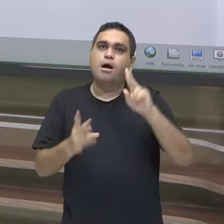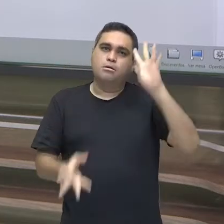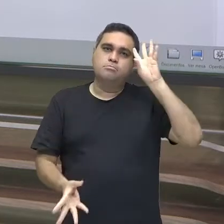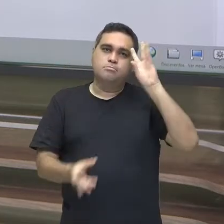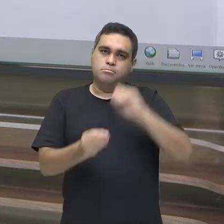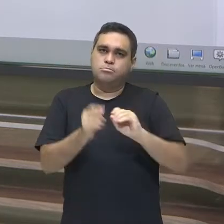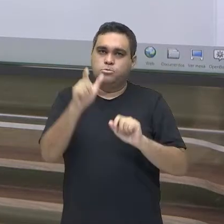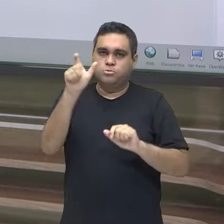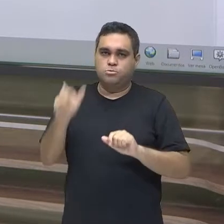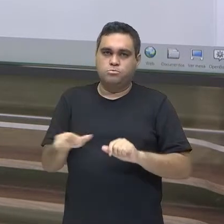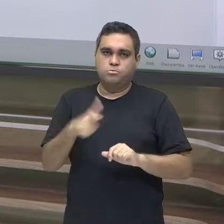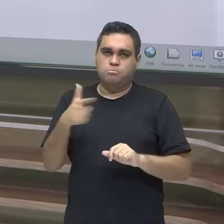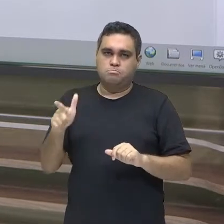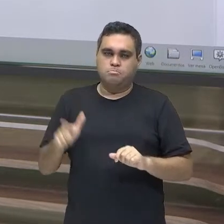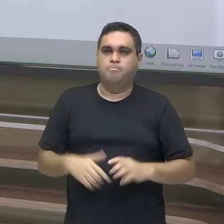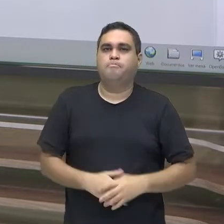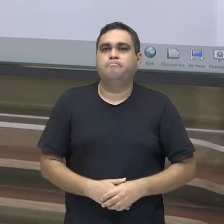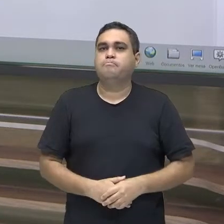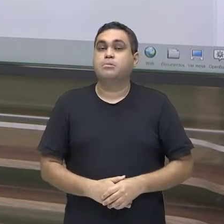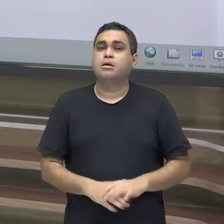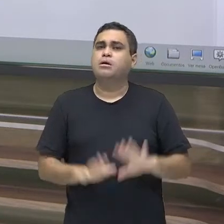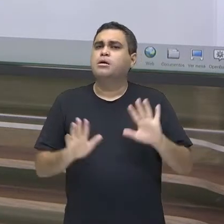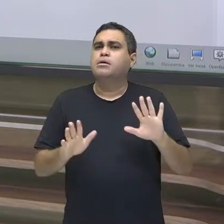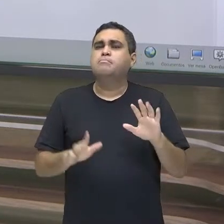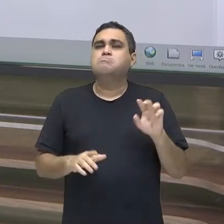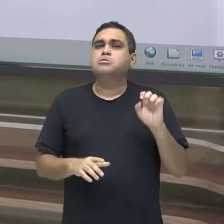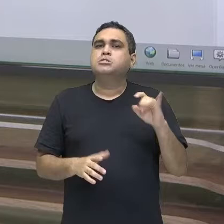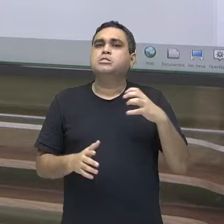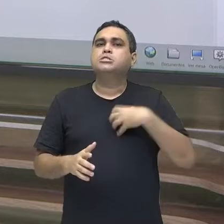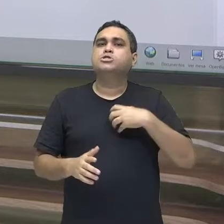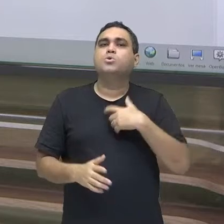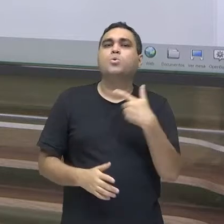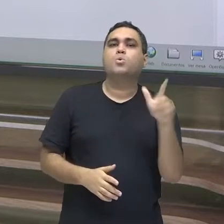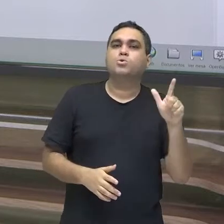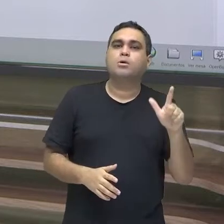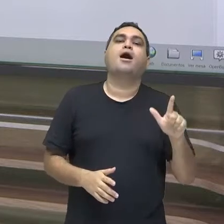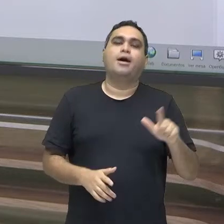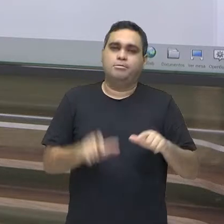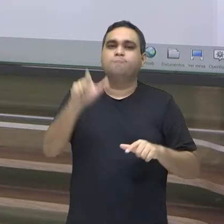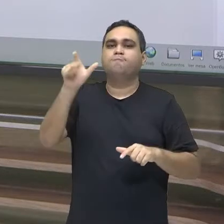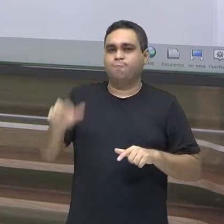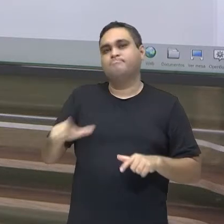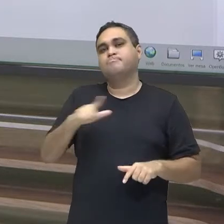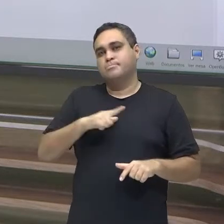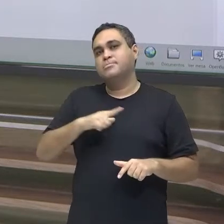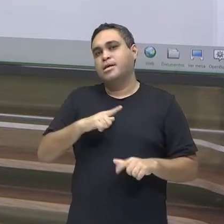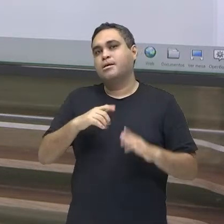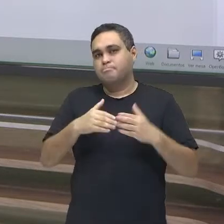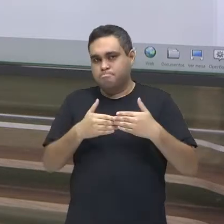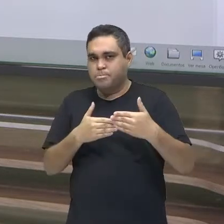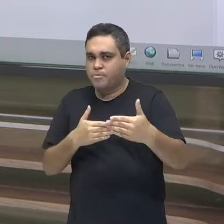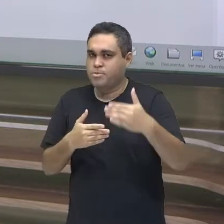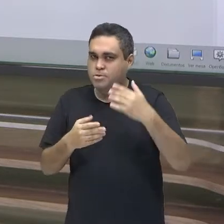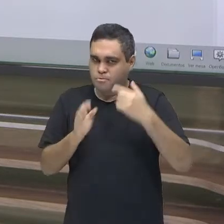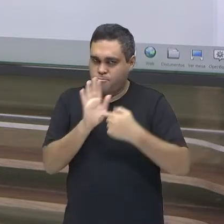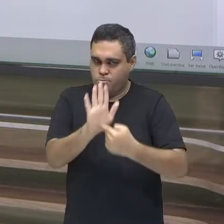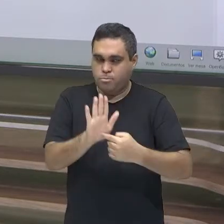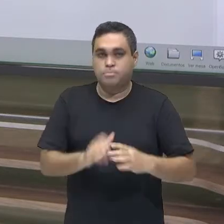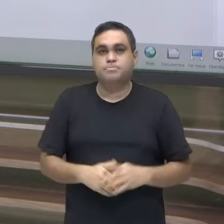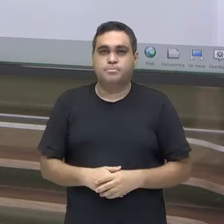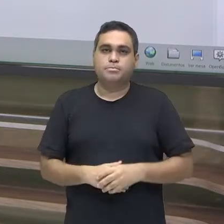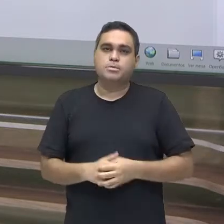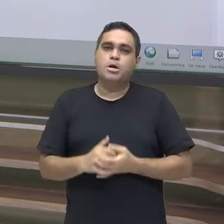não possuem sujeito. E se não for nesse sentido, professora? Aí terá sujeito. Nós vamos ver para frente um pouquinho mais. Vamos ver